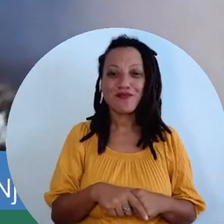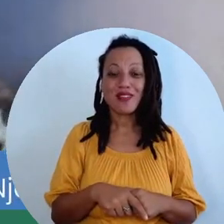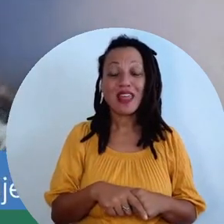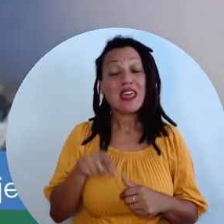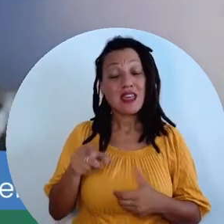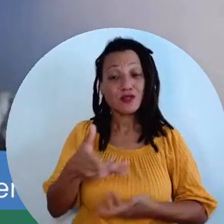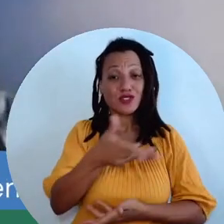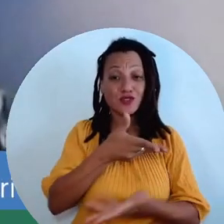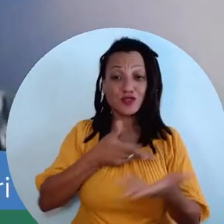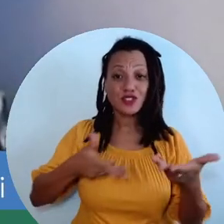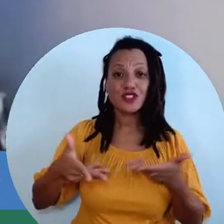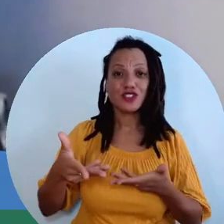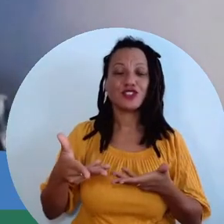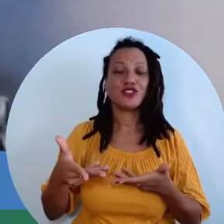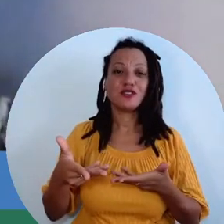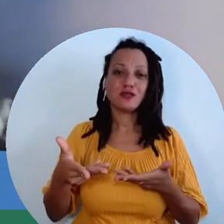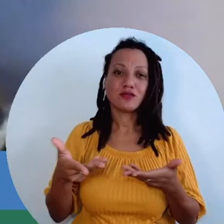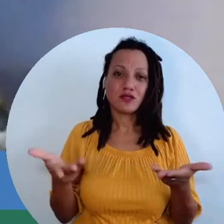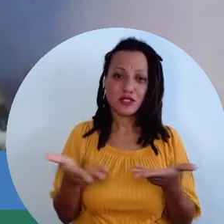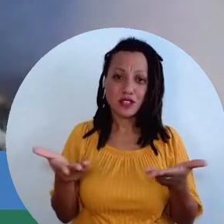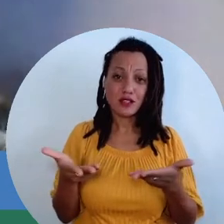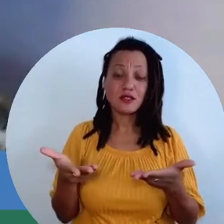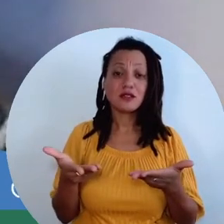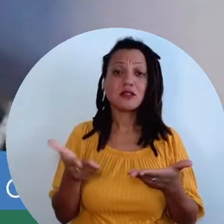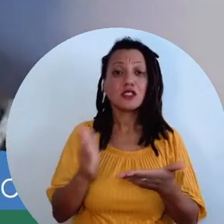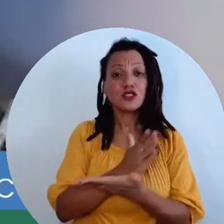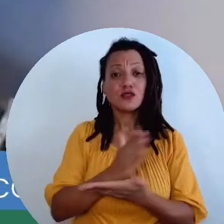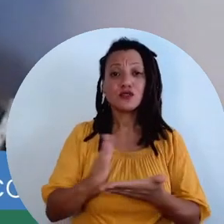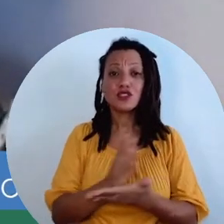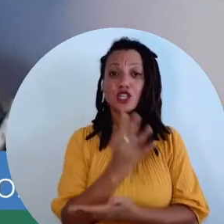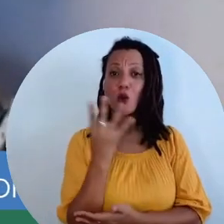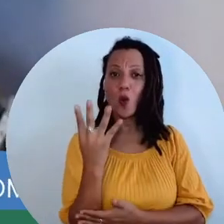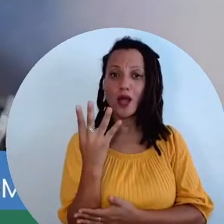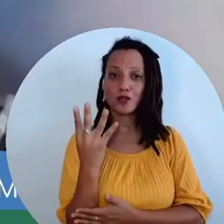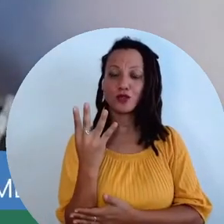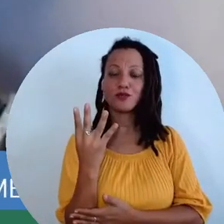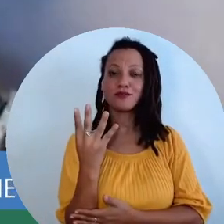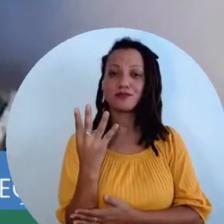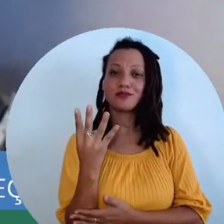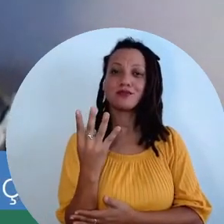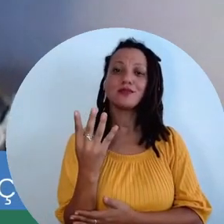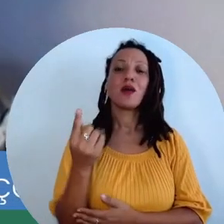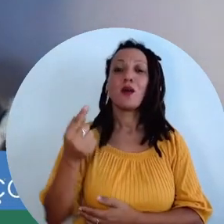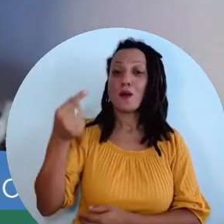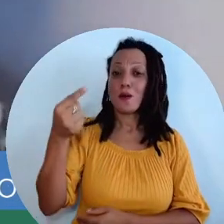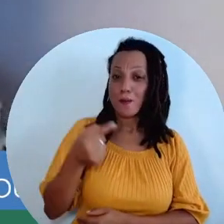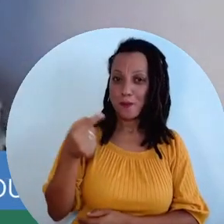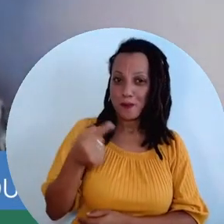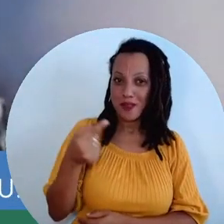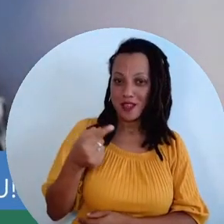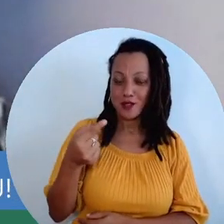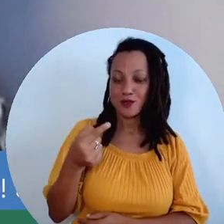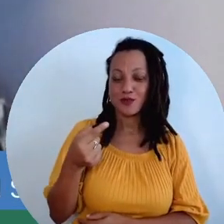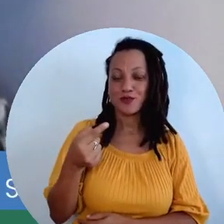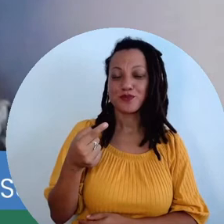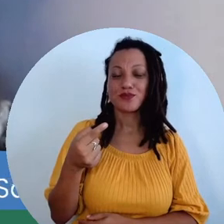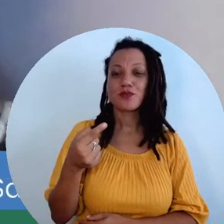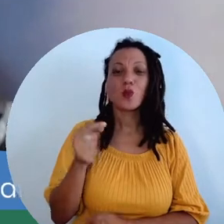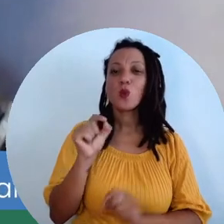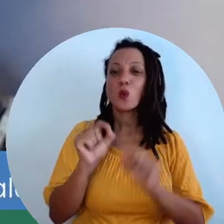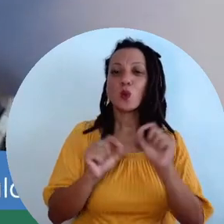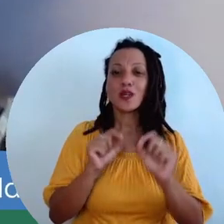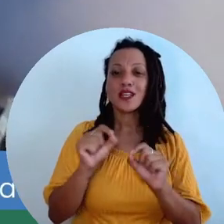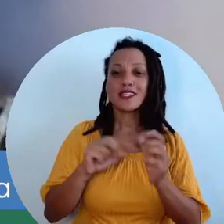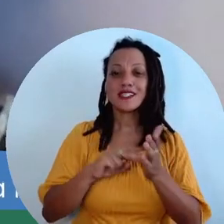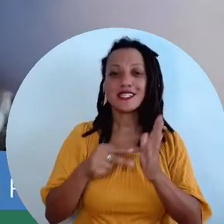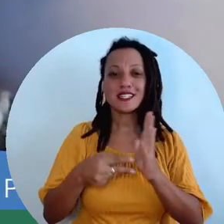eu dividi esse encontro em quatro momentos. E o primeiro é justamente